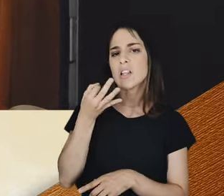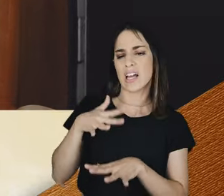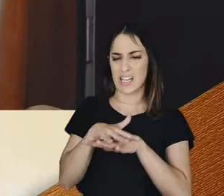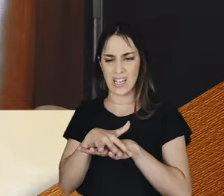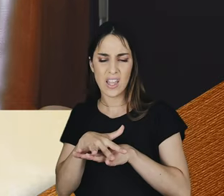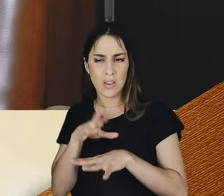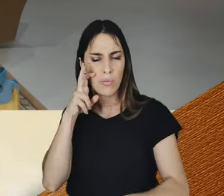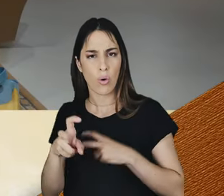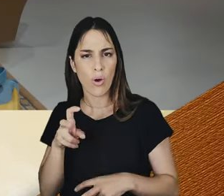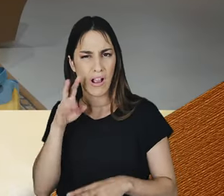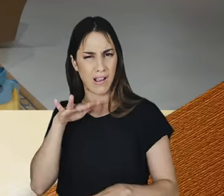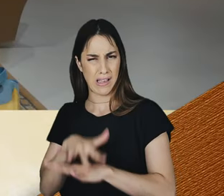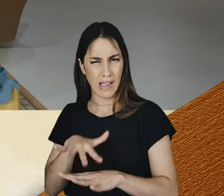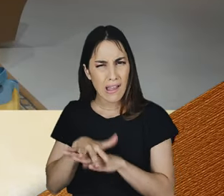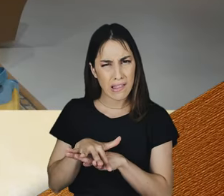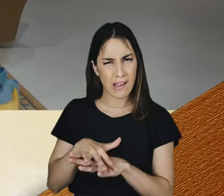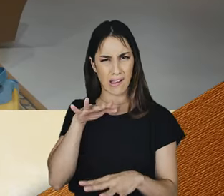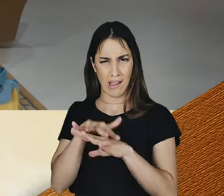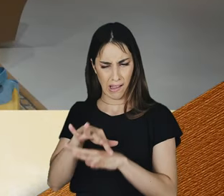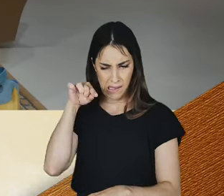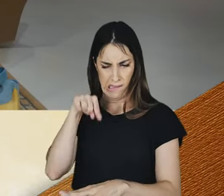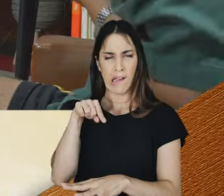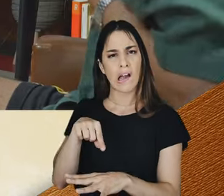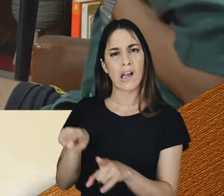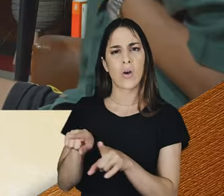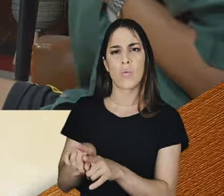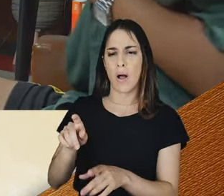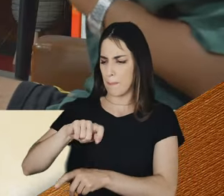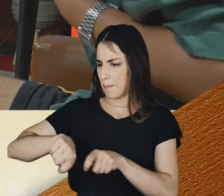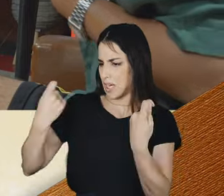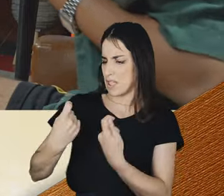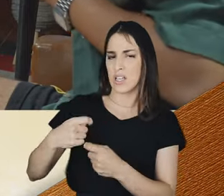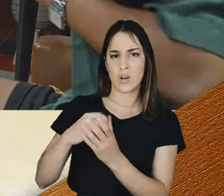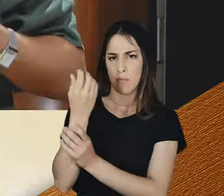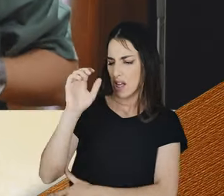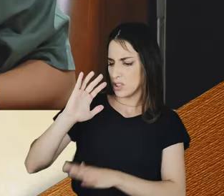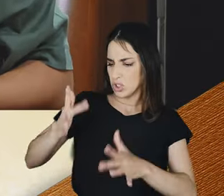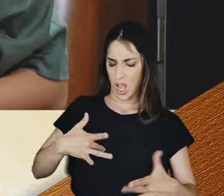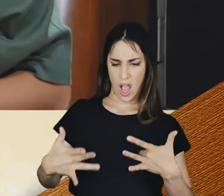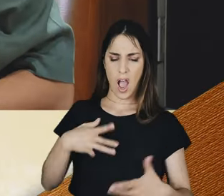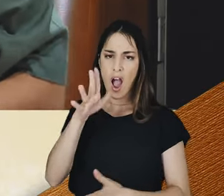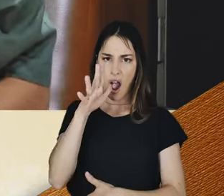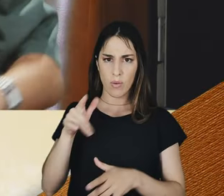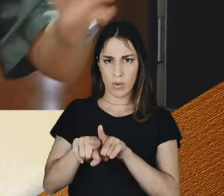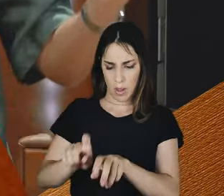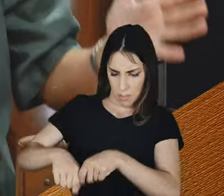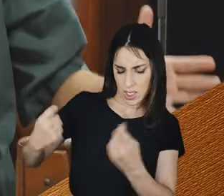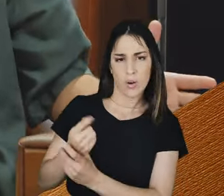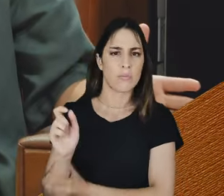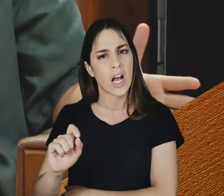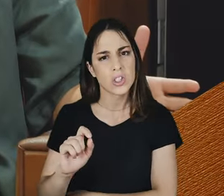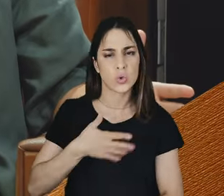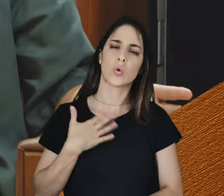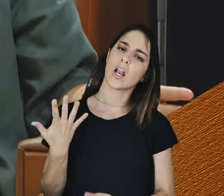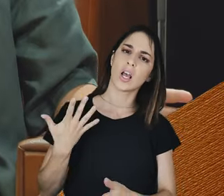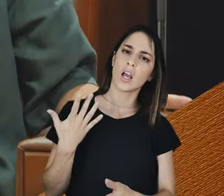bro, uma rede? Que eles vão tirar o miúdo da água com uma rede e modo de lhe partir um braço. Ele já está cheio de água nos pulmões e ainda vão partir um braço. Que é, não me querem que